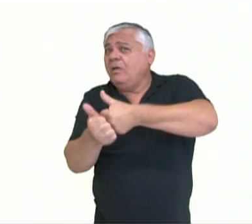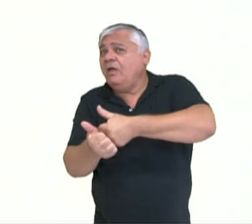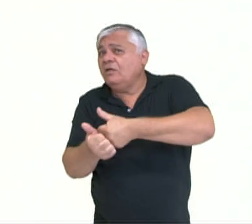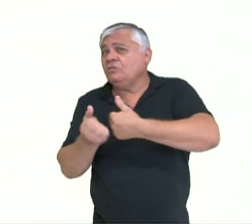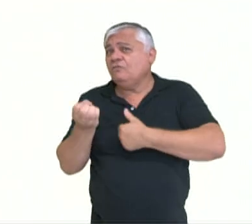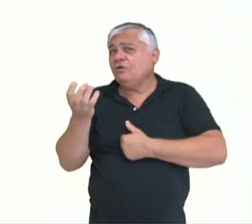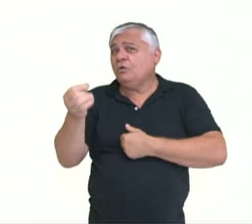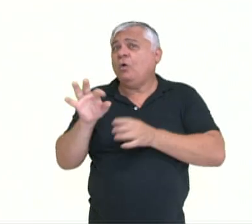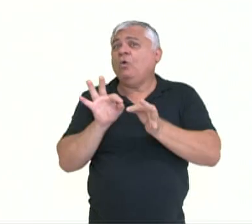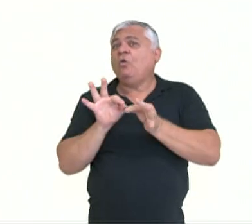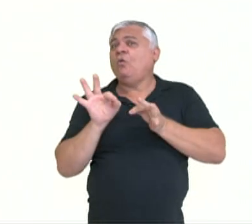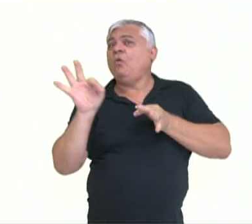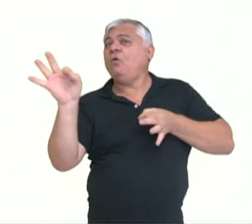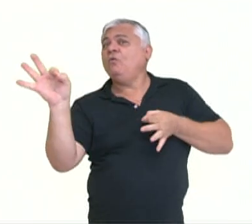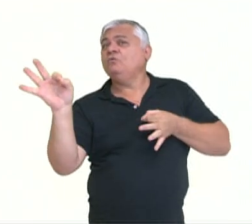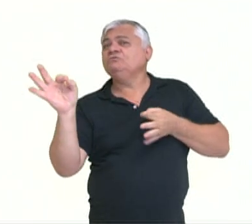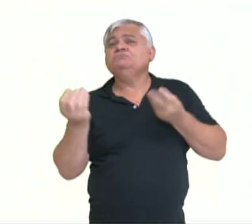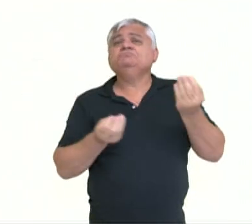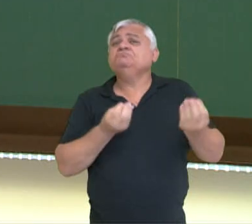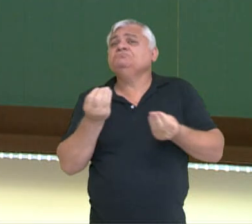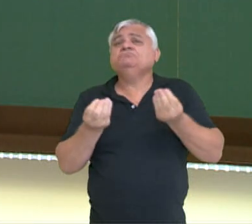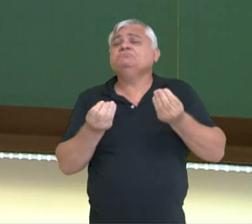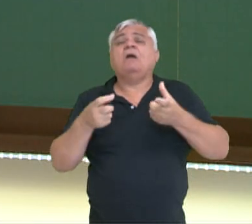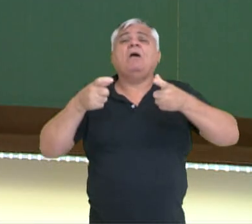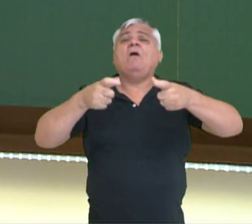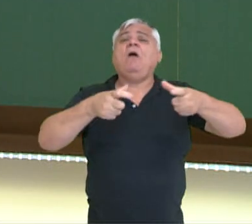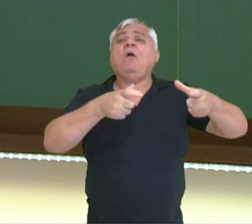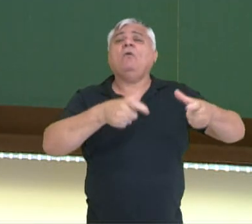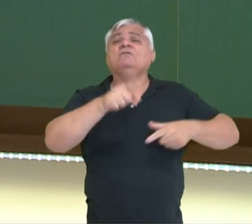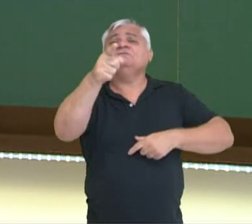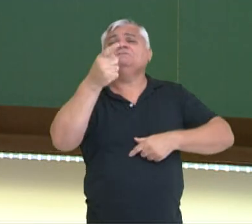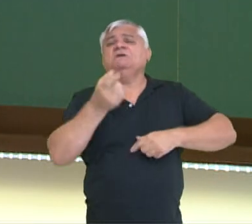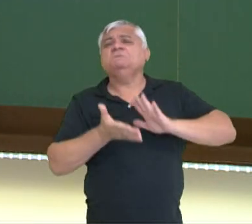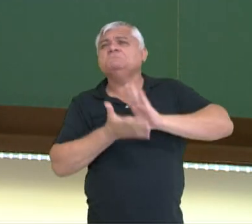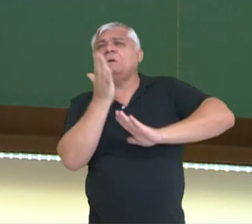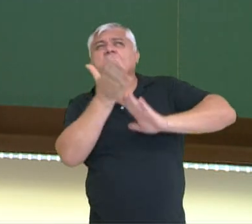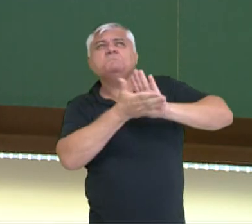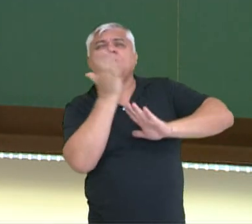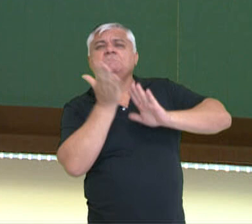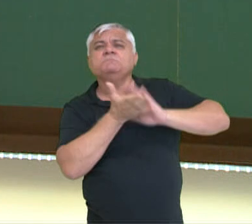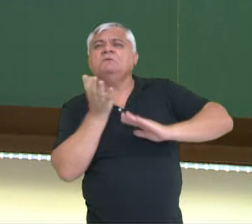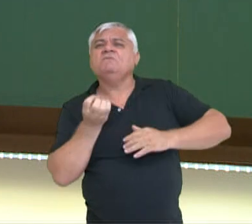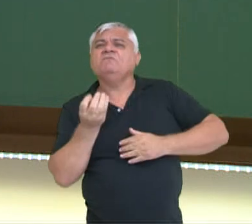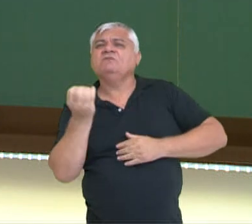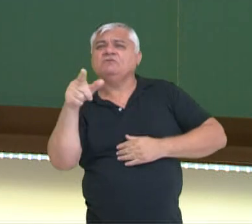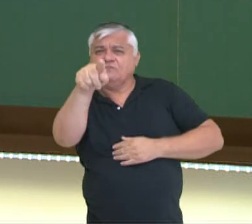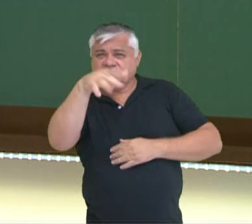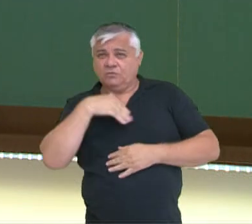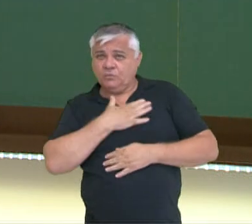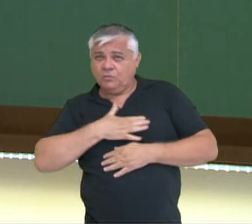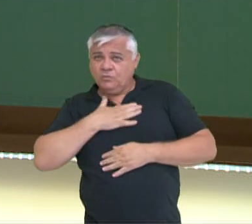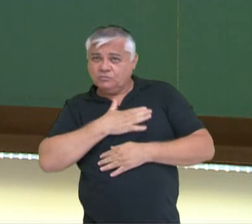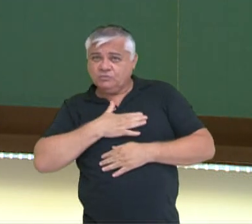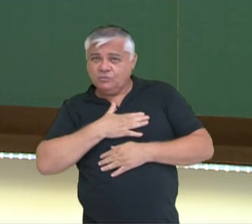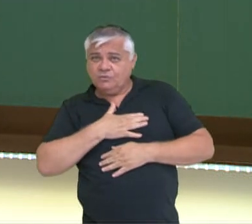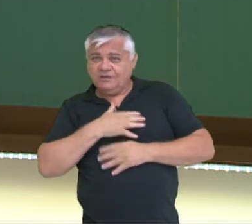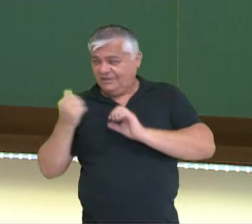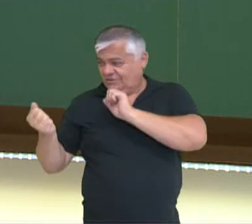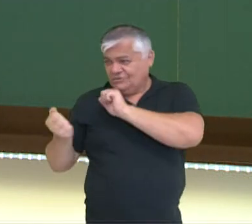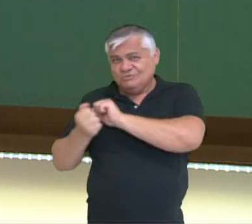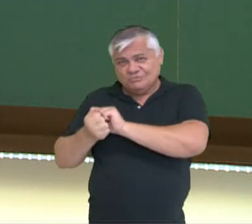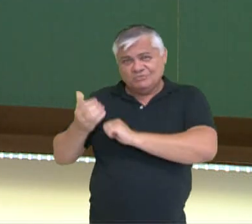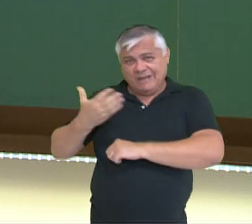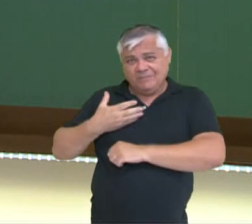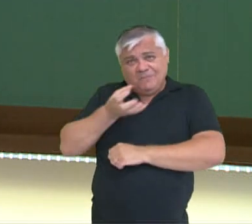Para longe, né? Para onde você viajou, valeu a pena, você gostou? Sua companhia era boa?